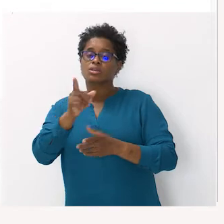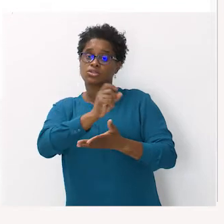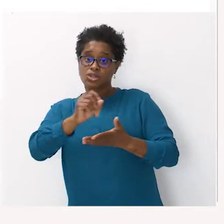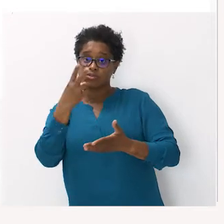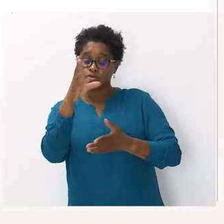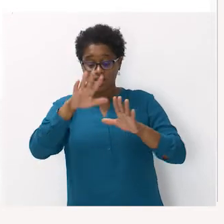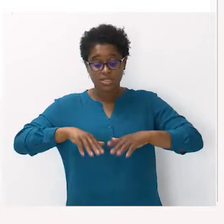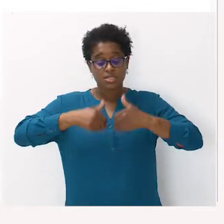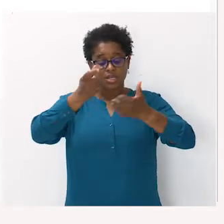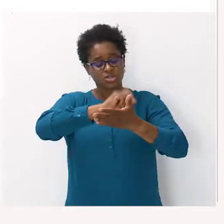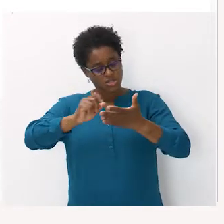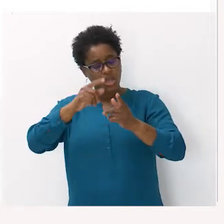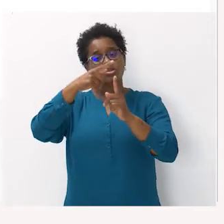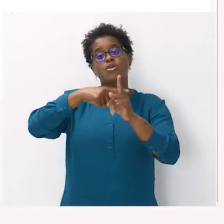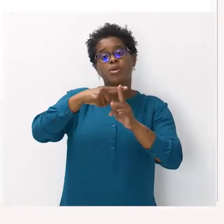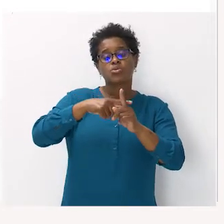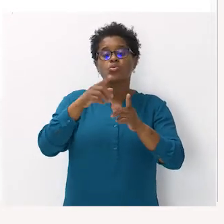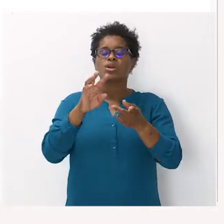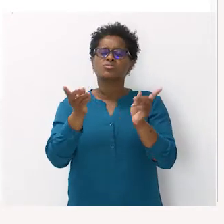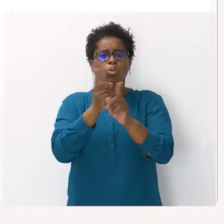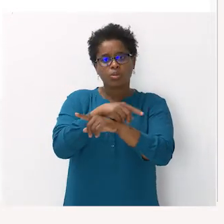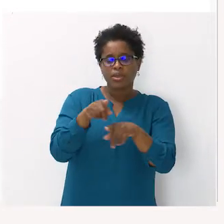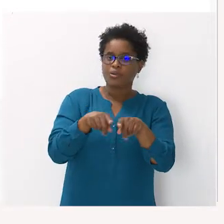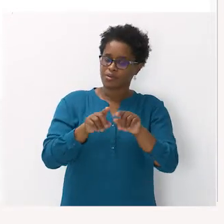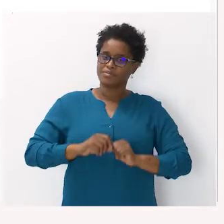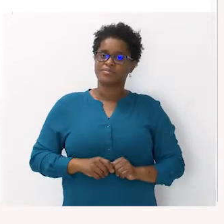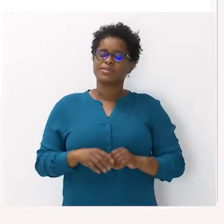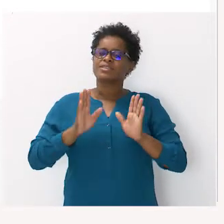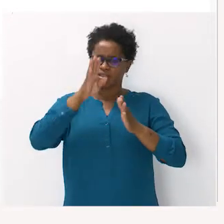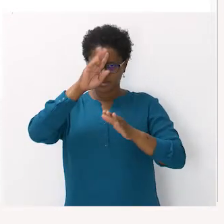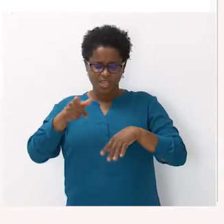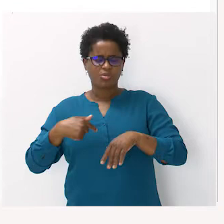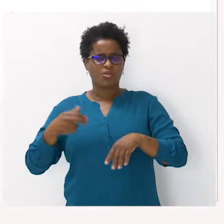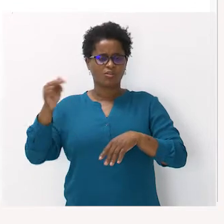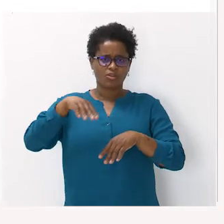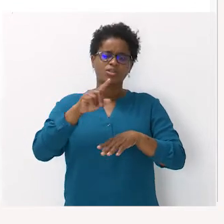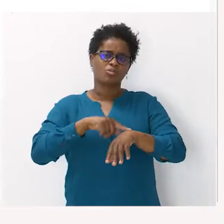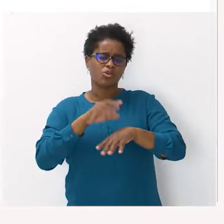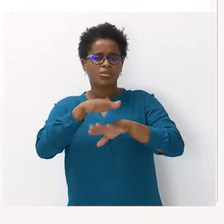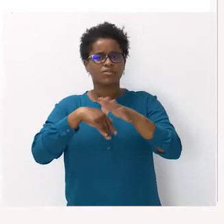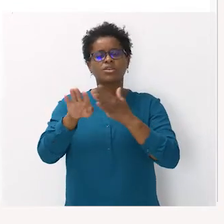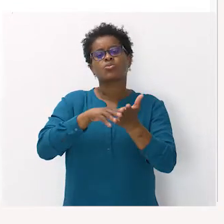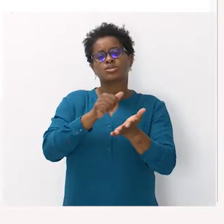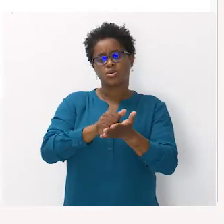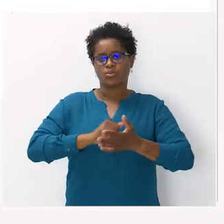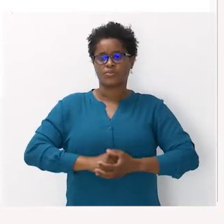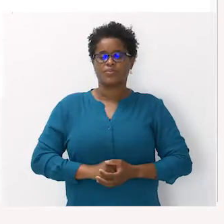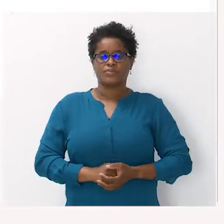que tenham registrado temperaturas simétricas. Vocês já sabem, volto daqui a pouco para fazer a correção.